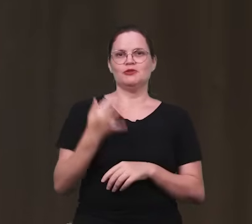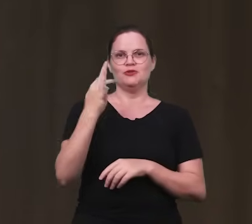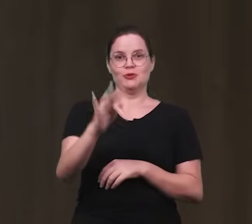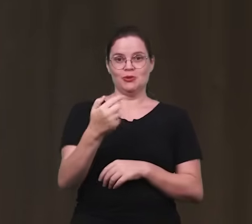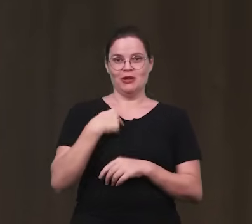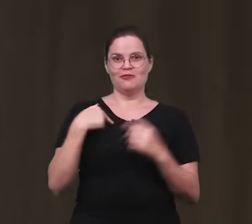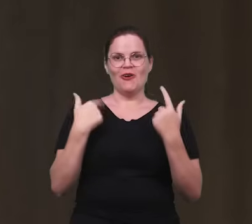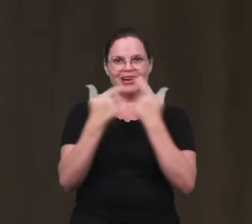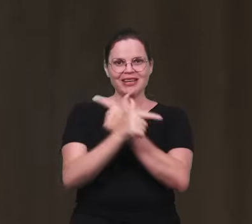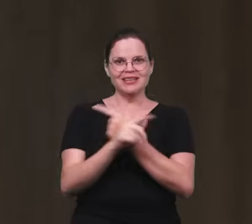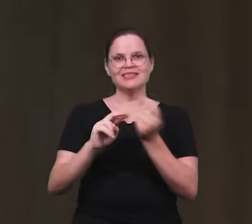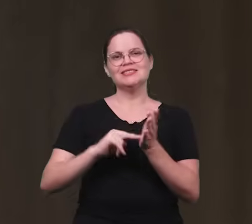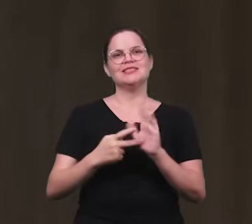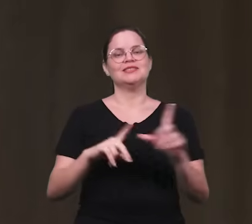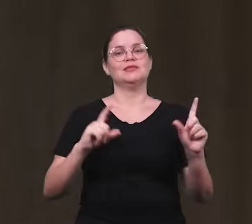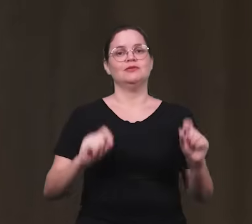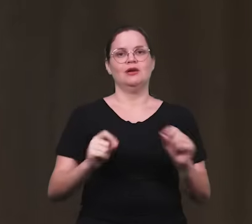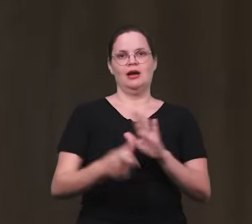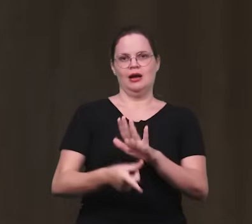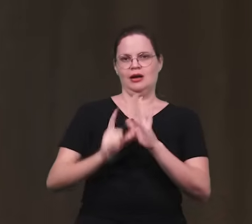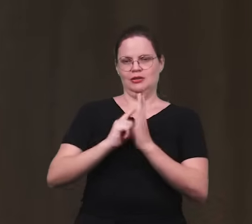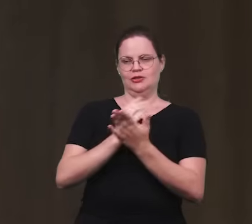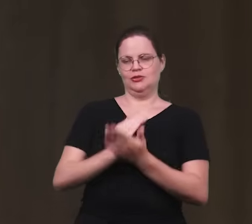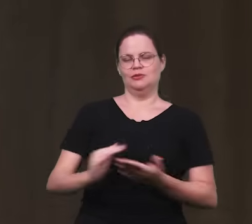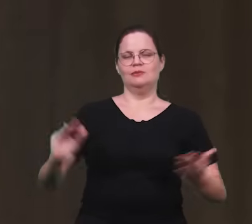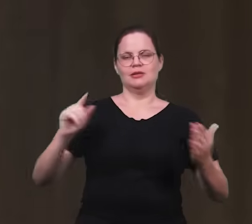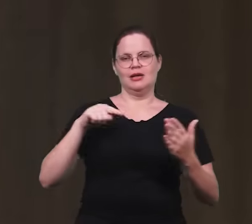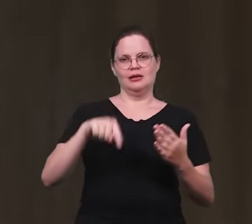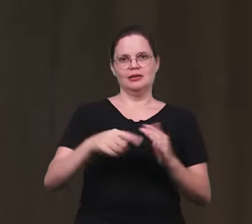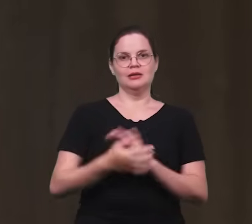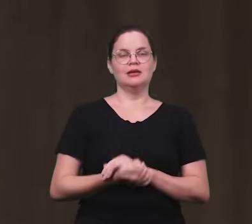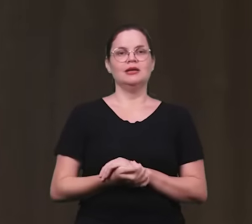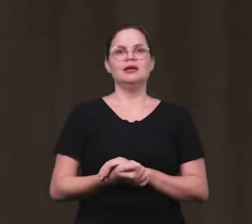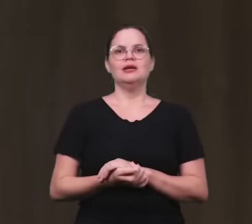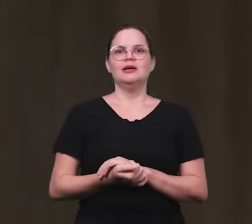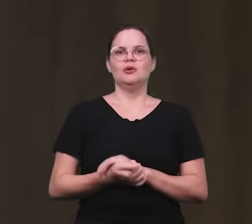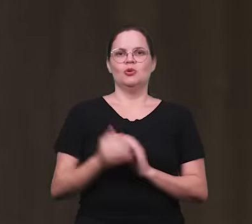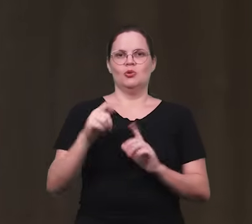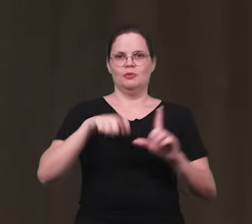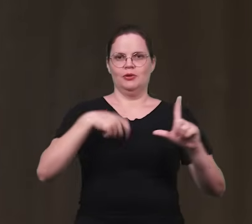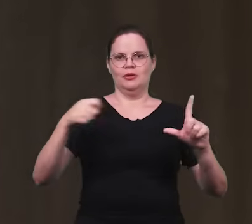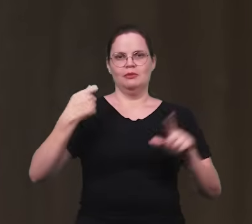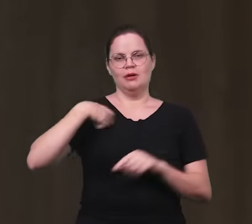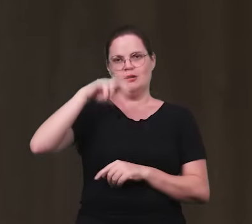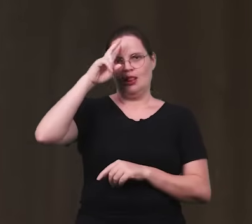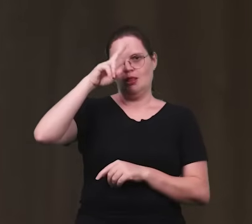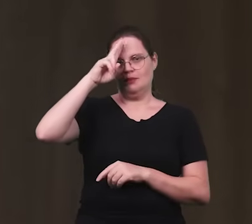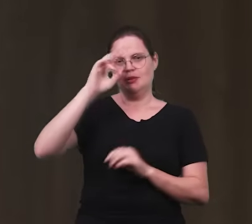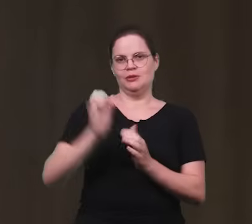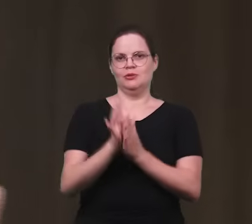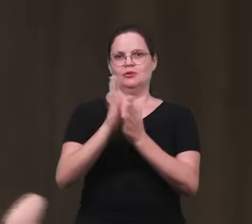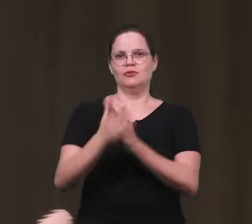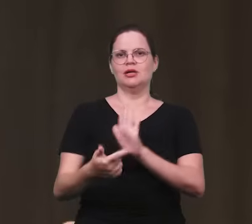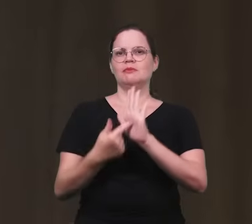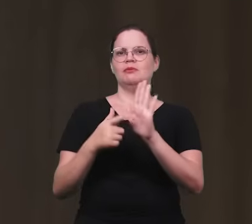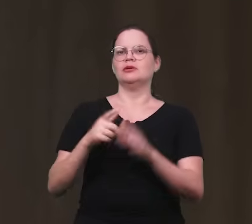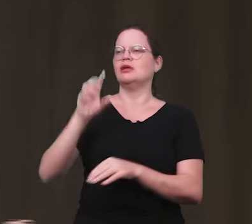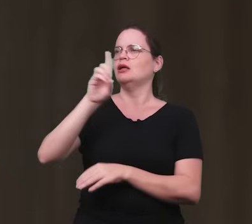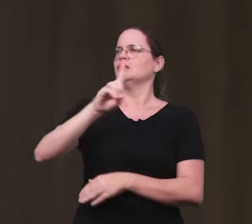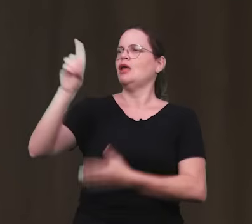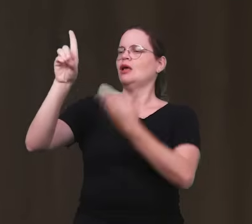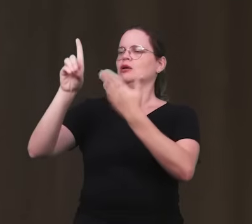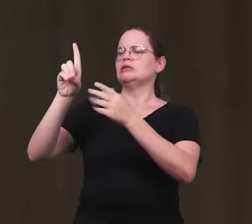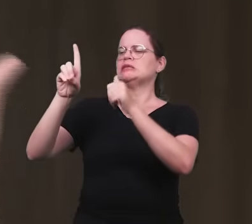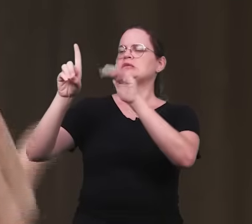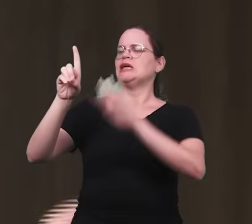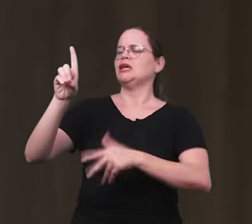até comentei com o André antes de começar aqui o programa, eu me lembrei de um louvor, Quem é como tu? Que o louvor fala disso, né? O